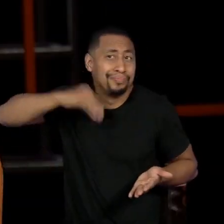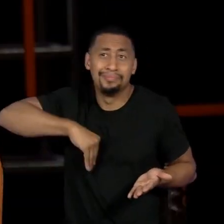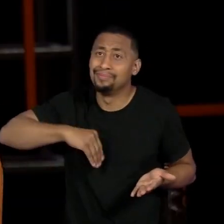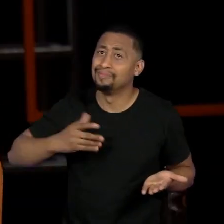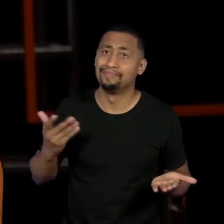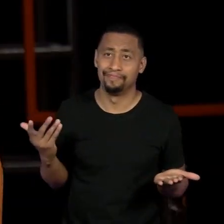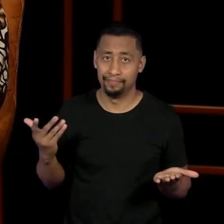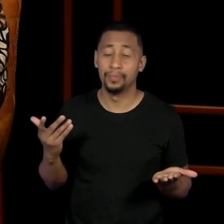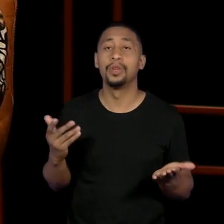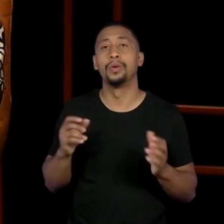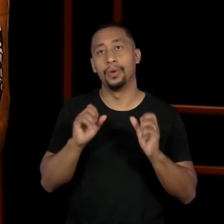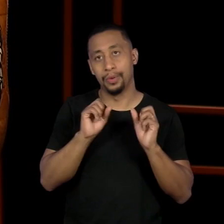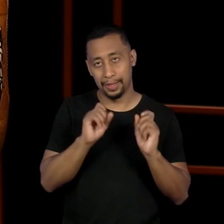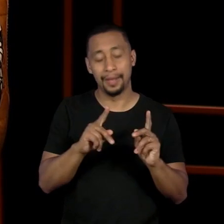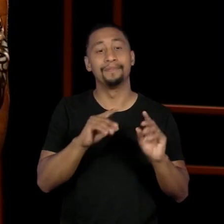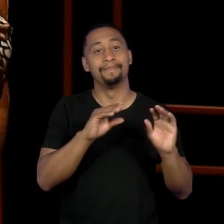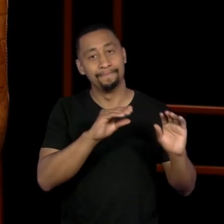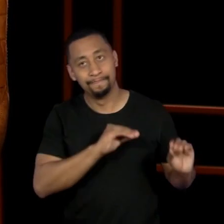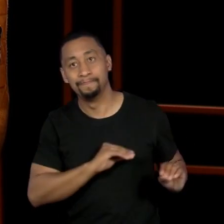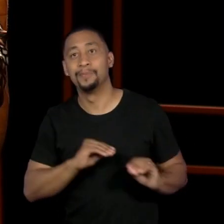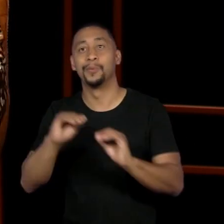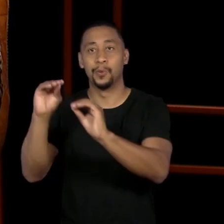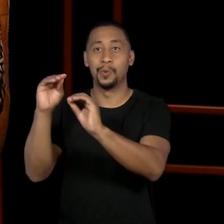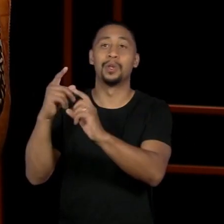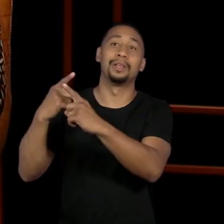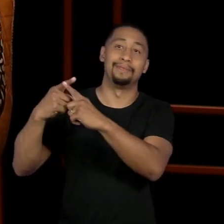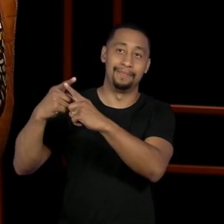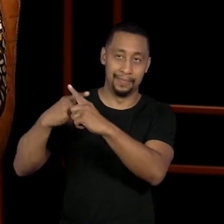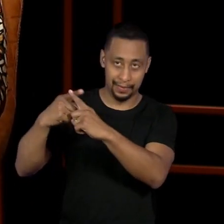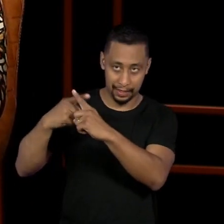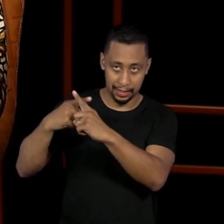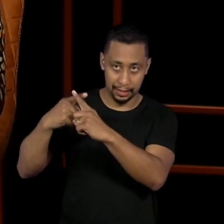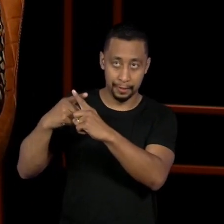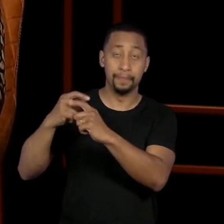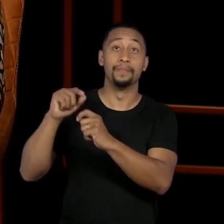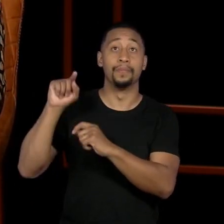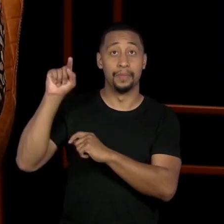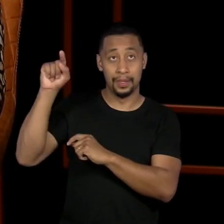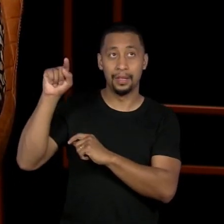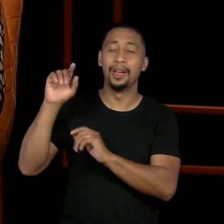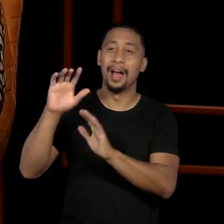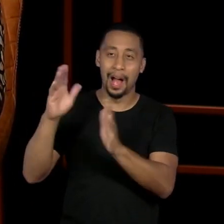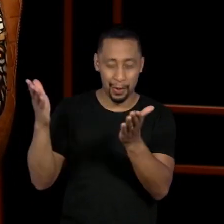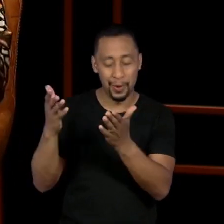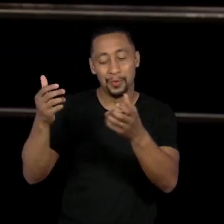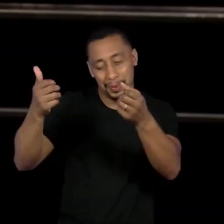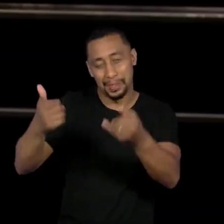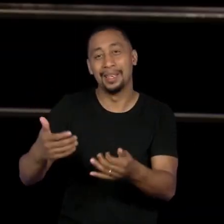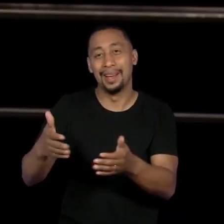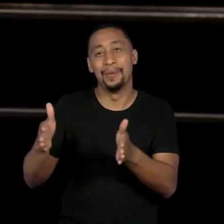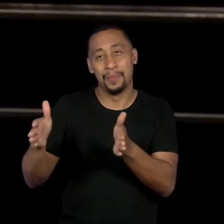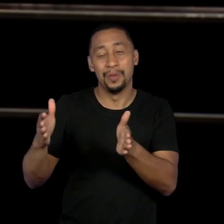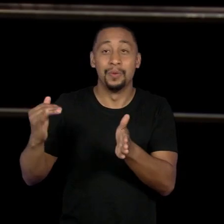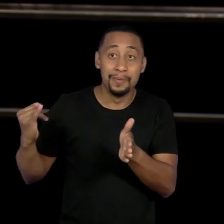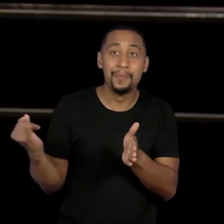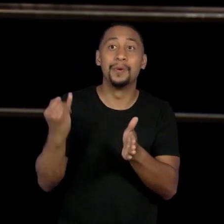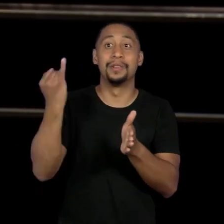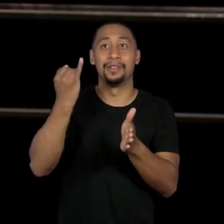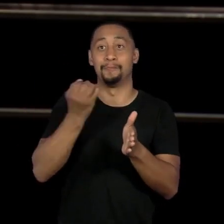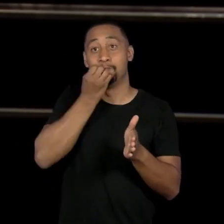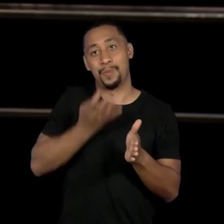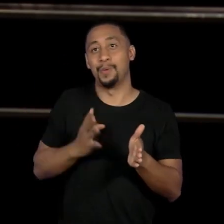Mas aí eu fui para a Inglaterra, e agora que está a parte interessante, que eu acho que é a parte boa dessa história. Foi